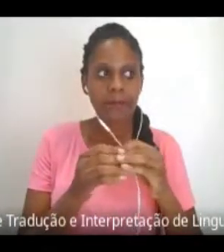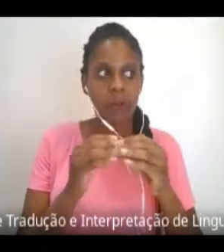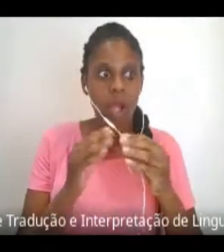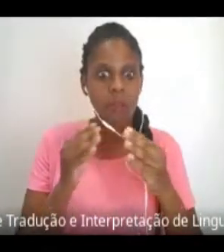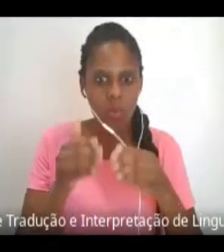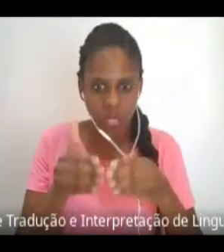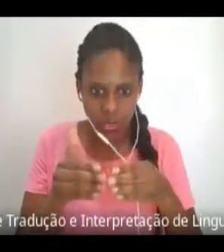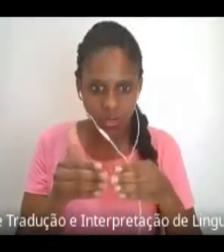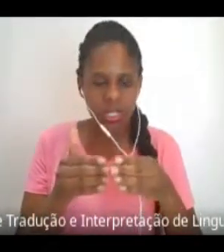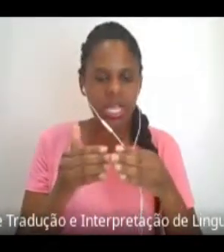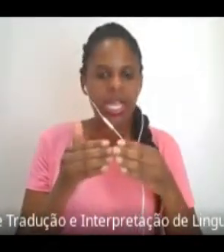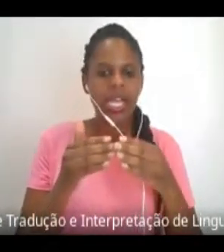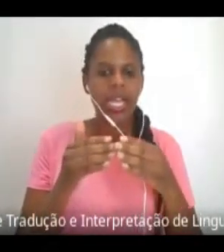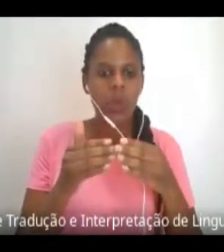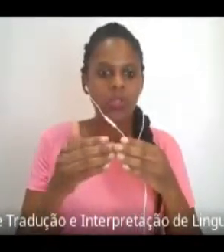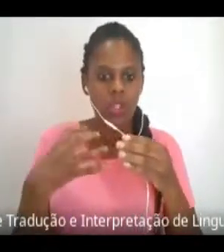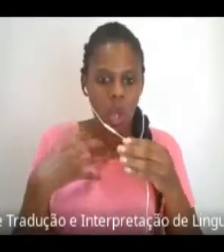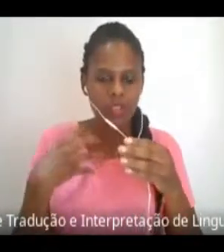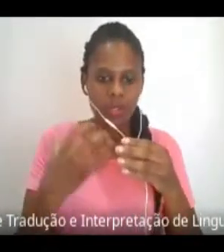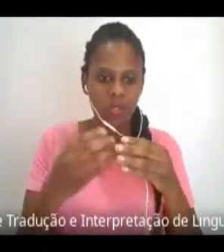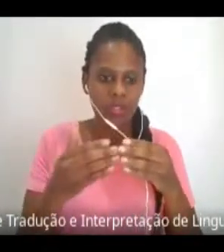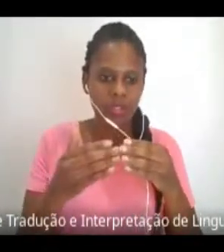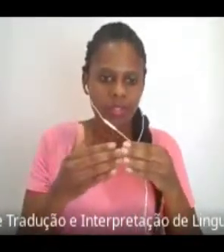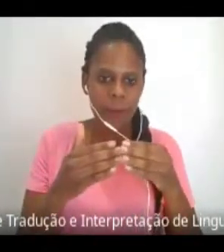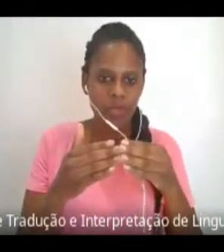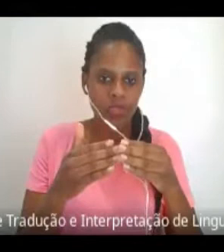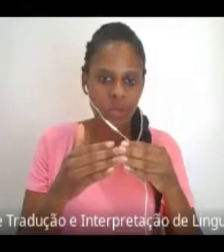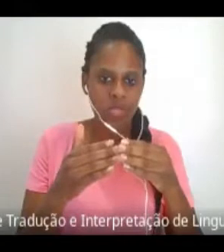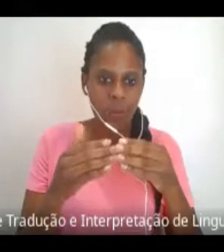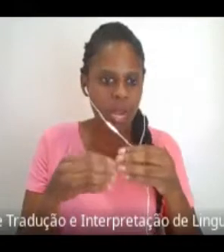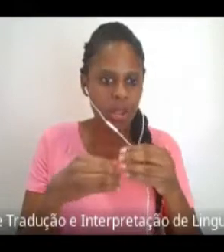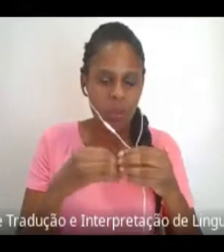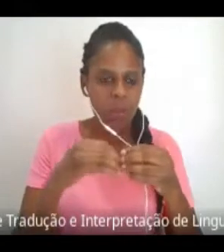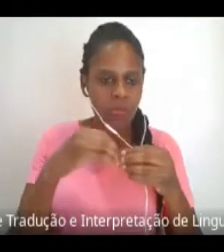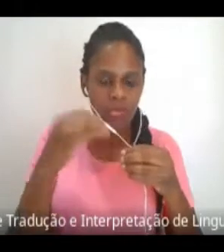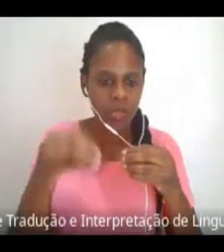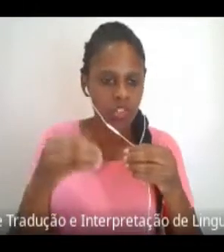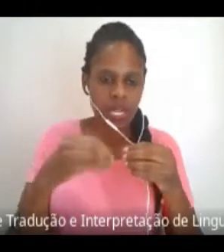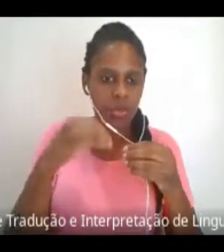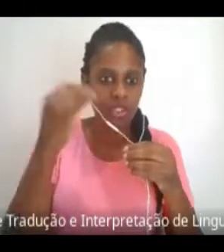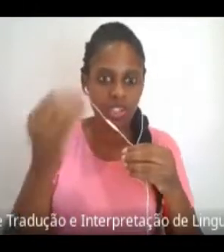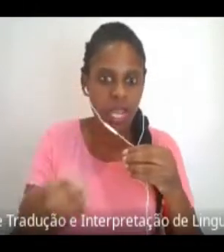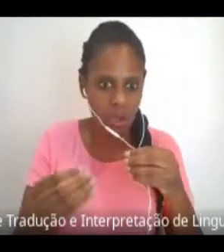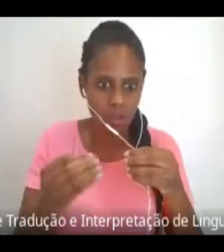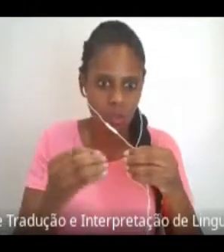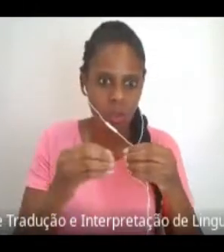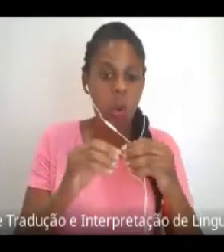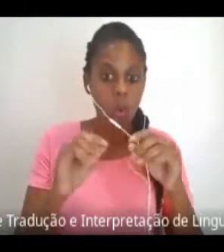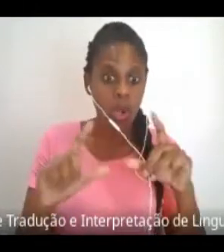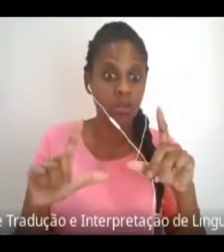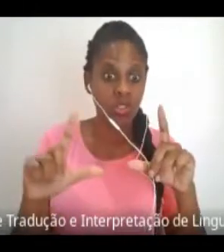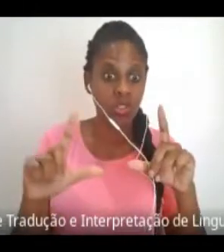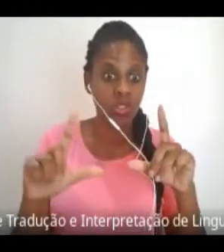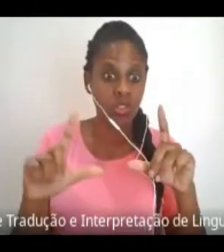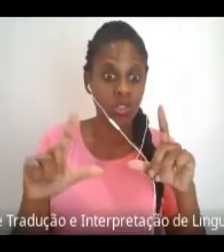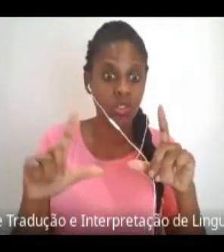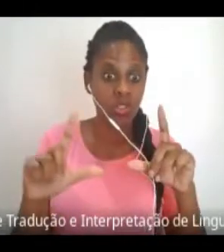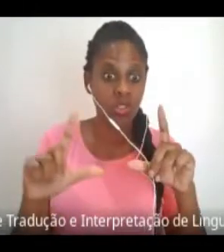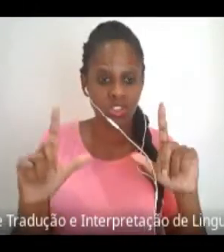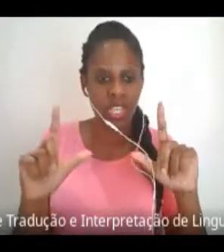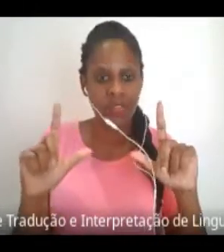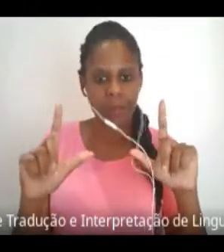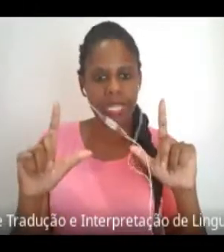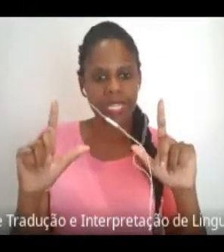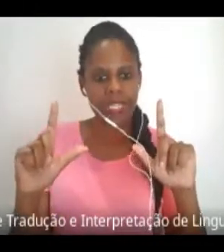2 coisas que a gente foca muito quando nós, tradutores e intérpretes, vamos elaborar algum vídeo de tradução